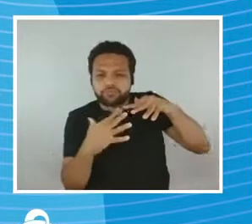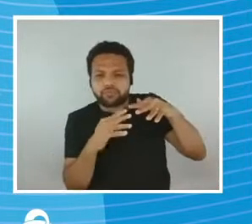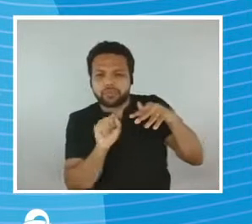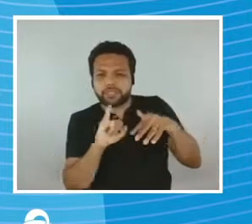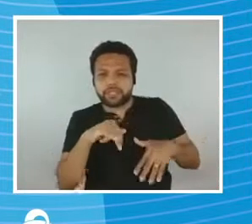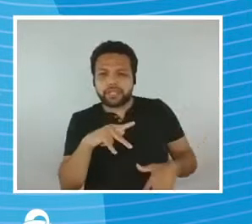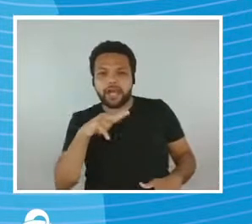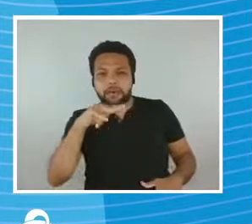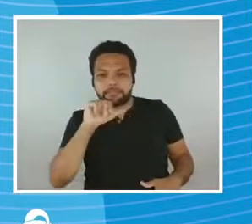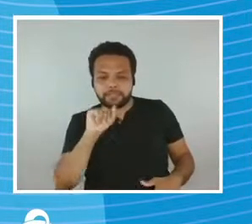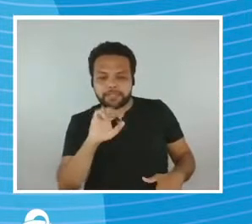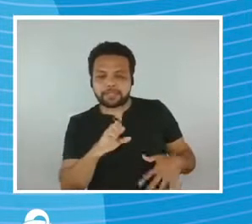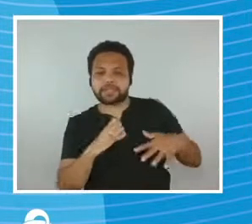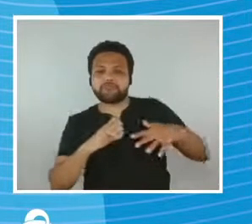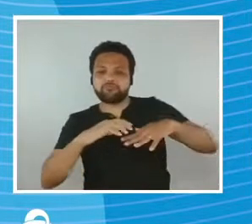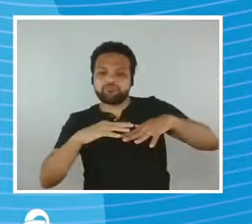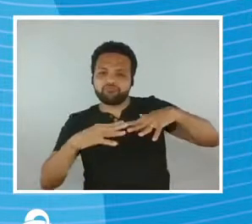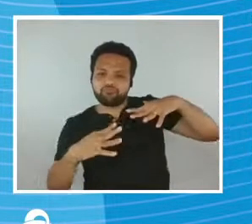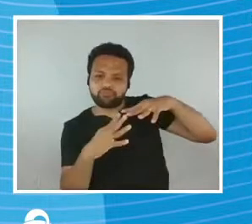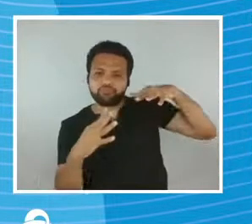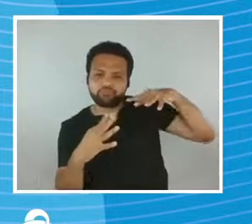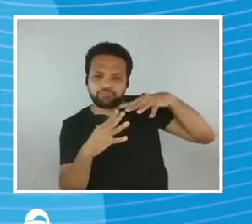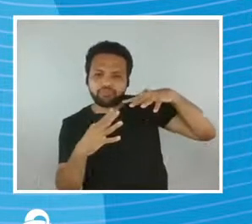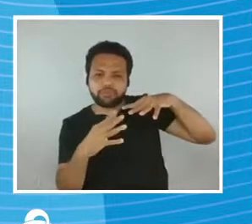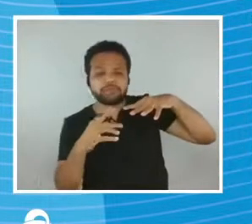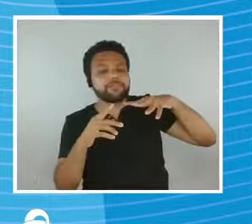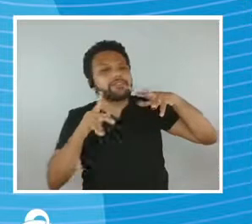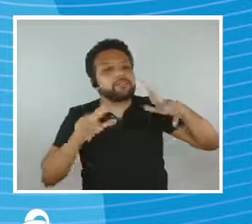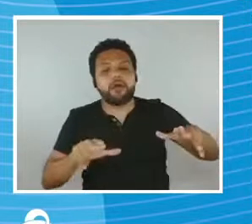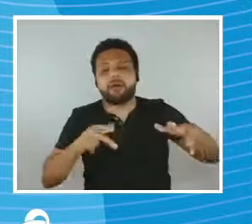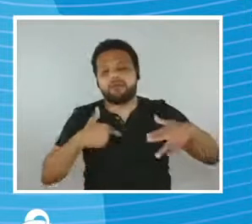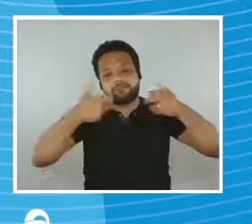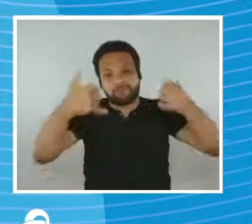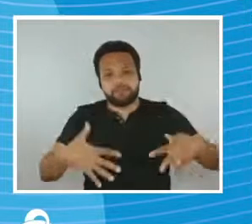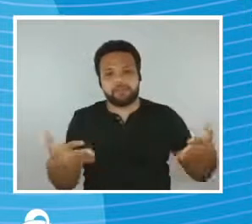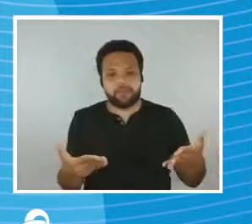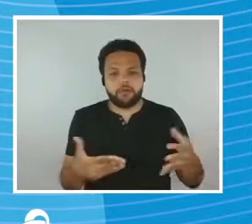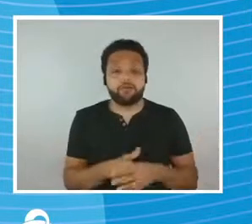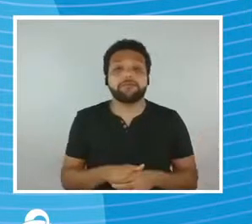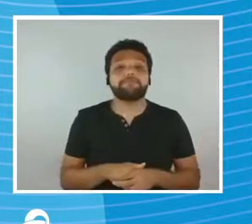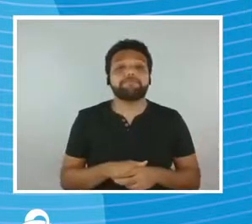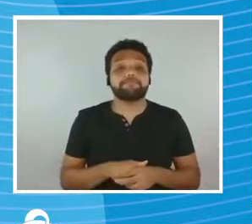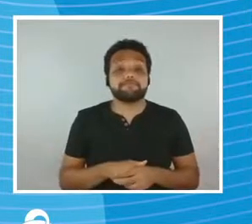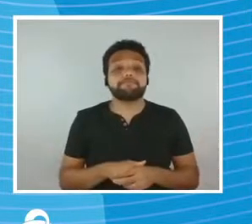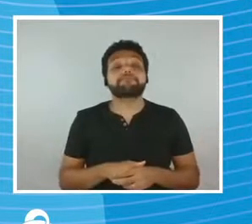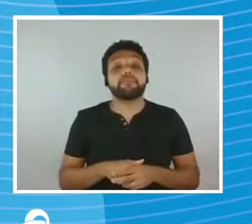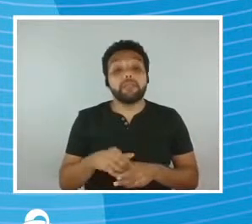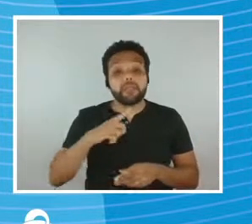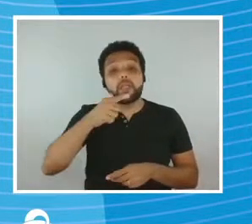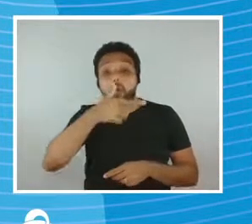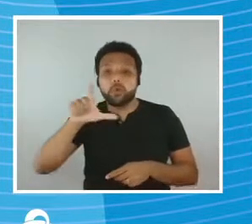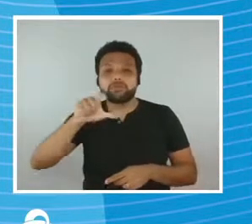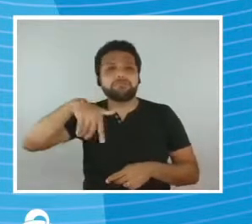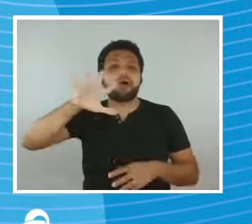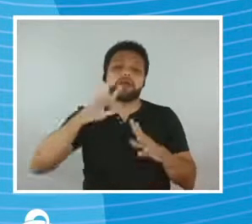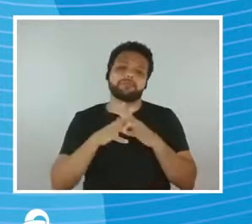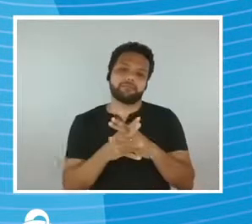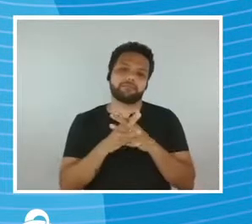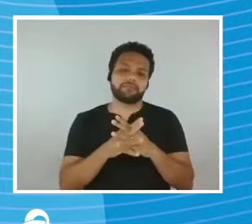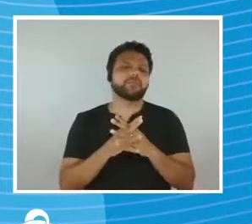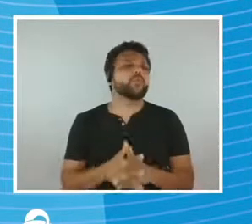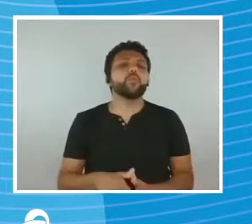mesmo fenômeno que eu acabei de descrever, e outros um pouco mais complexos. O que